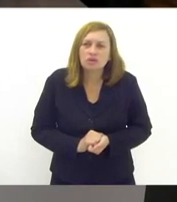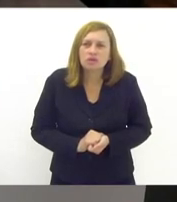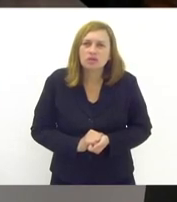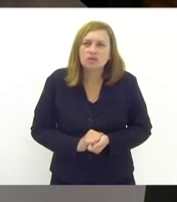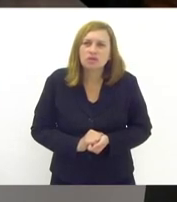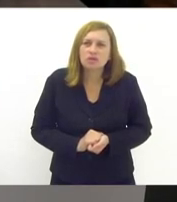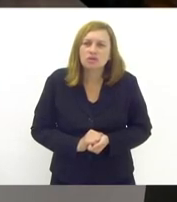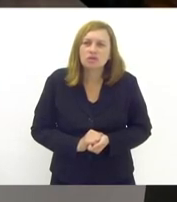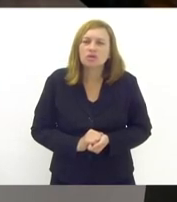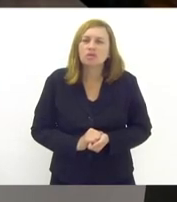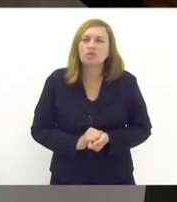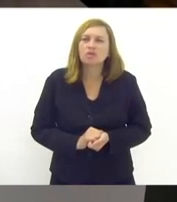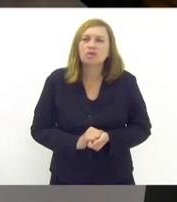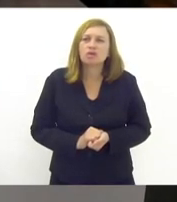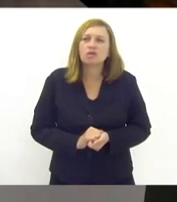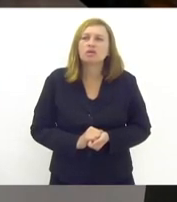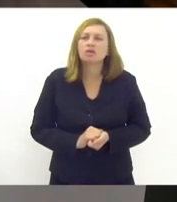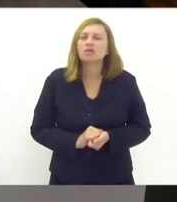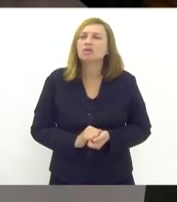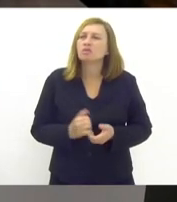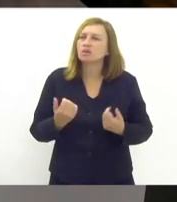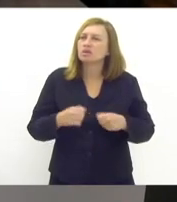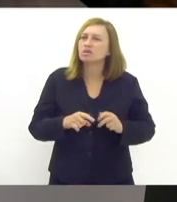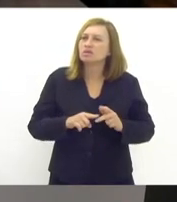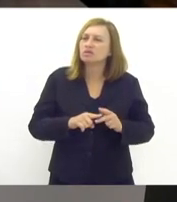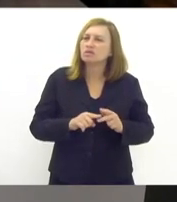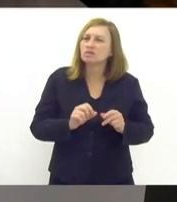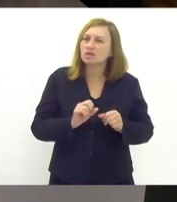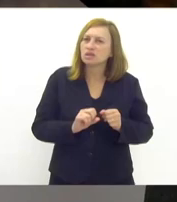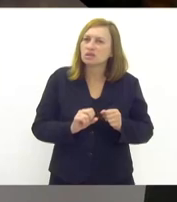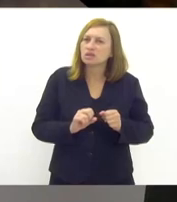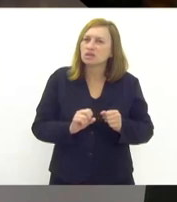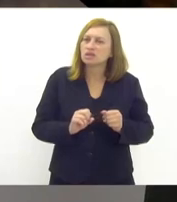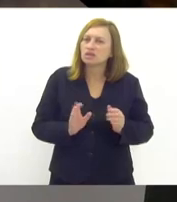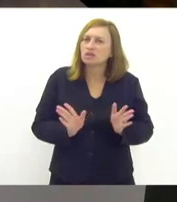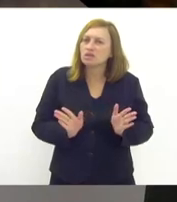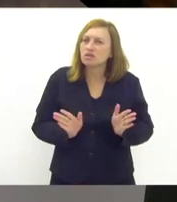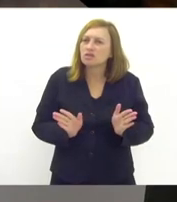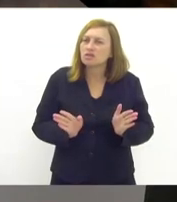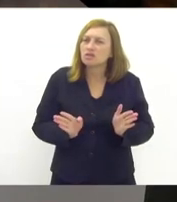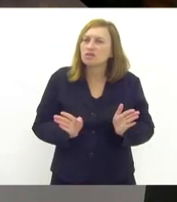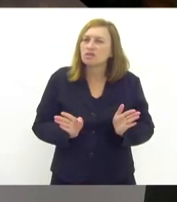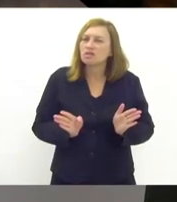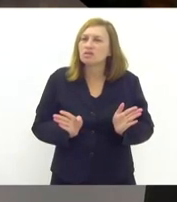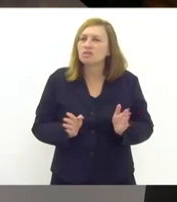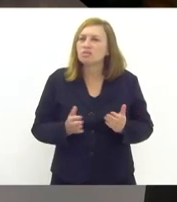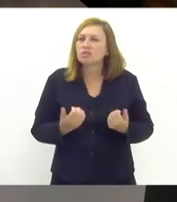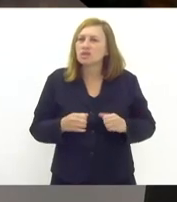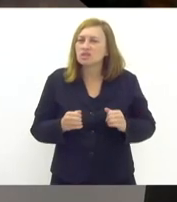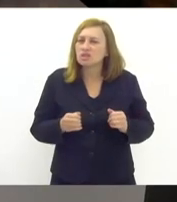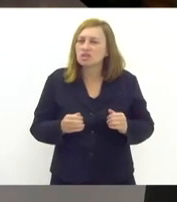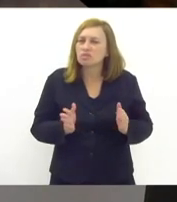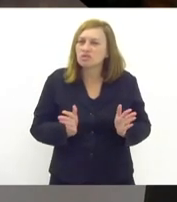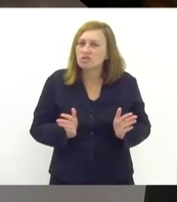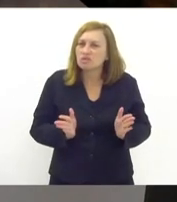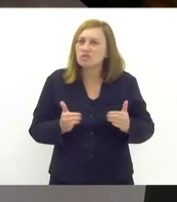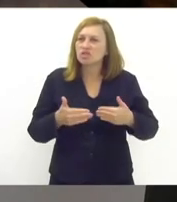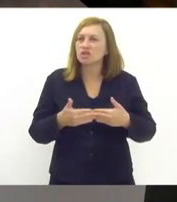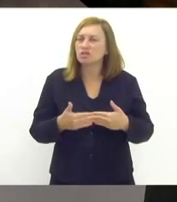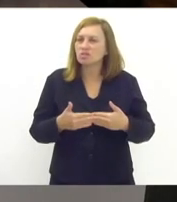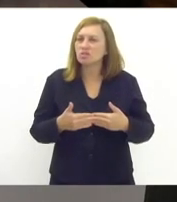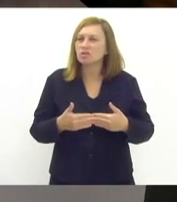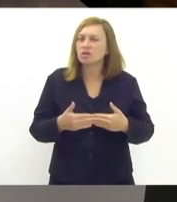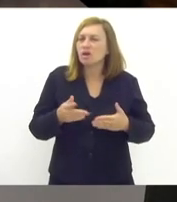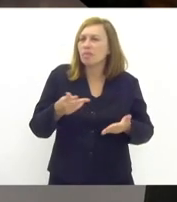o que eu acredito que tenha que ser feito é que nós fechemos as portas para que erros como esses aconteçam, voltem